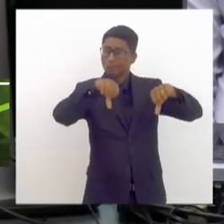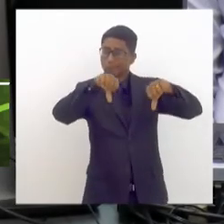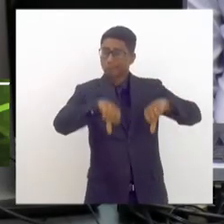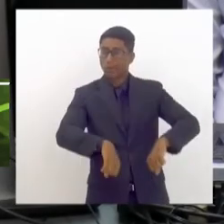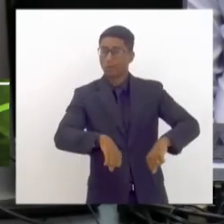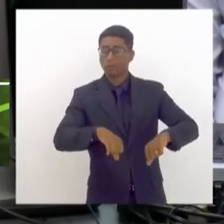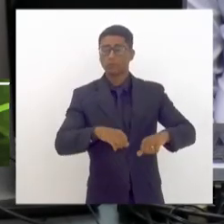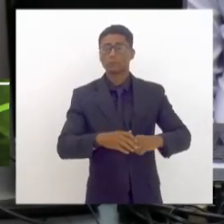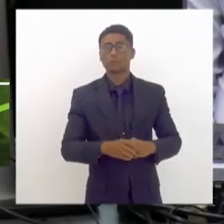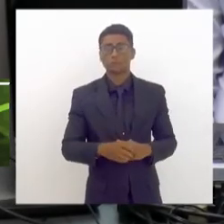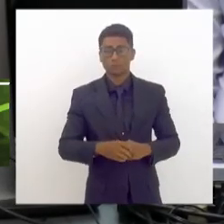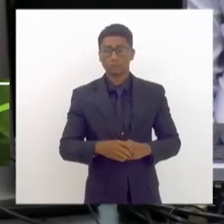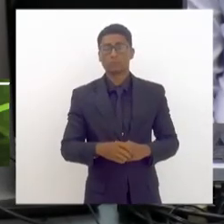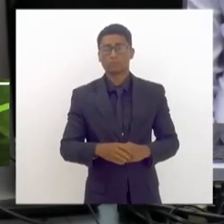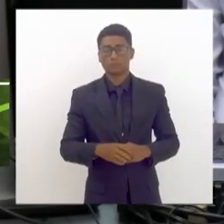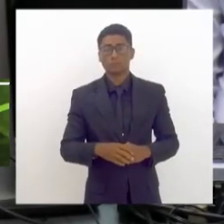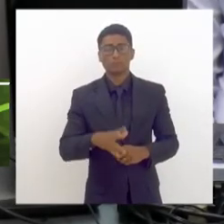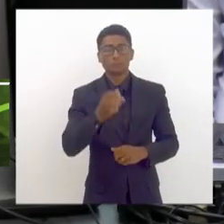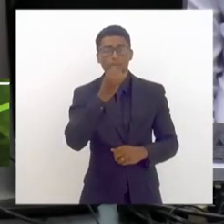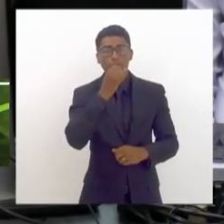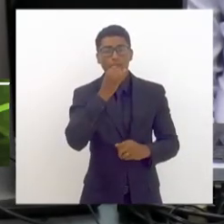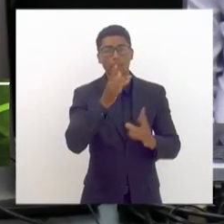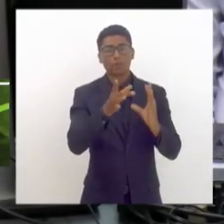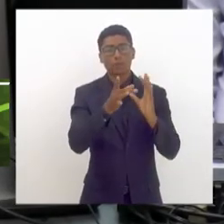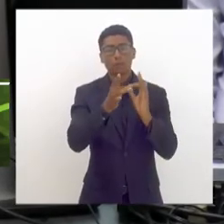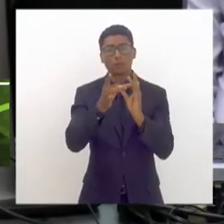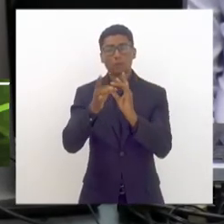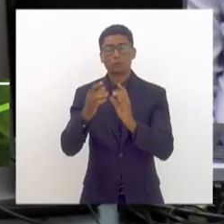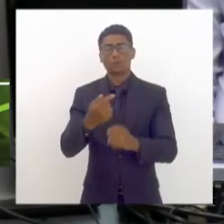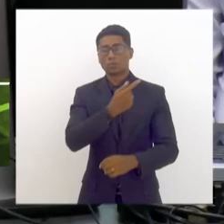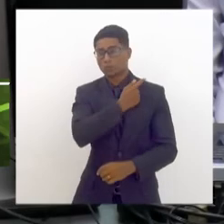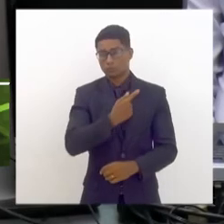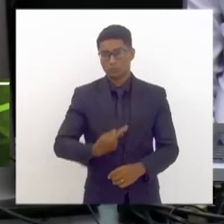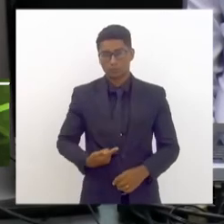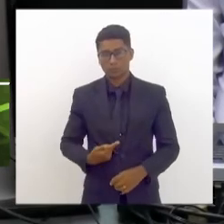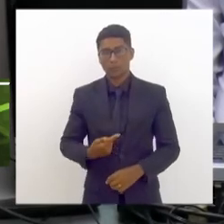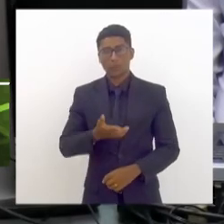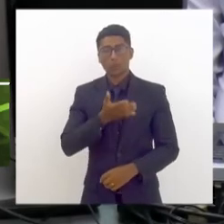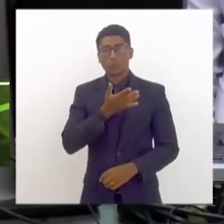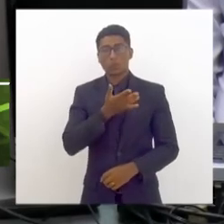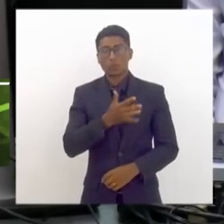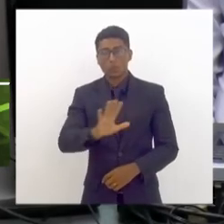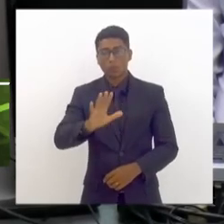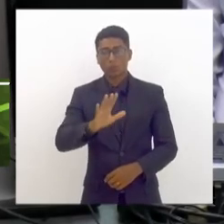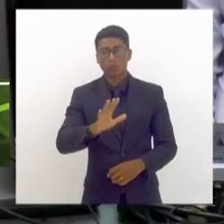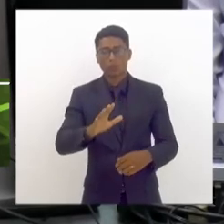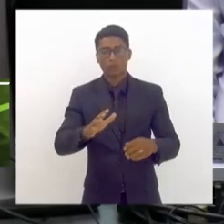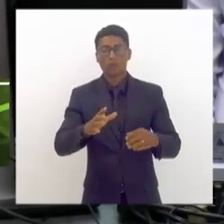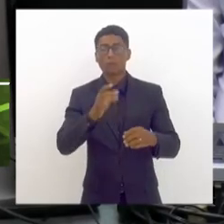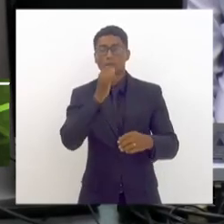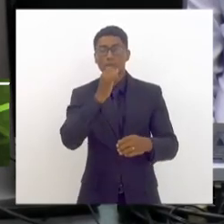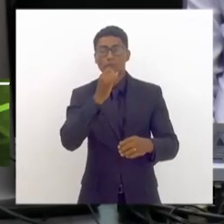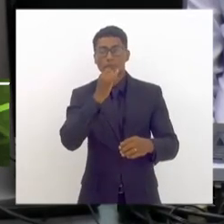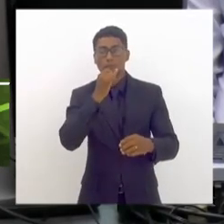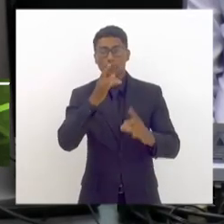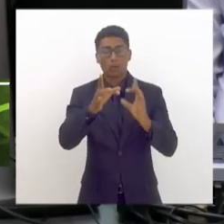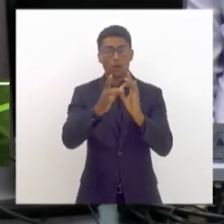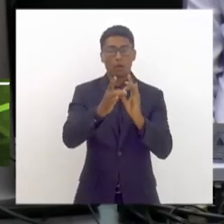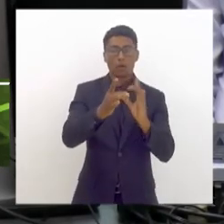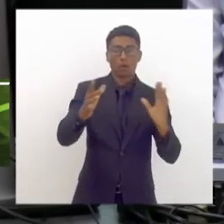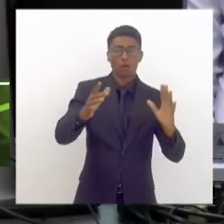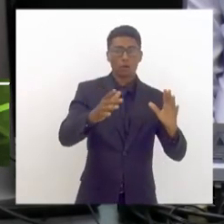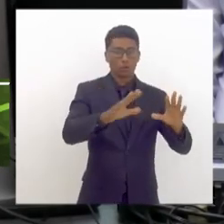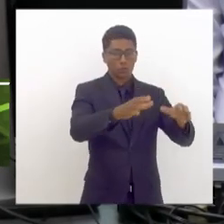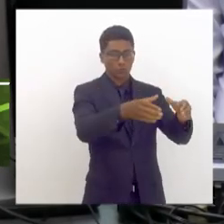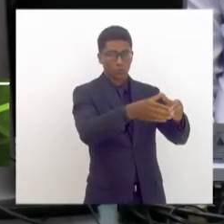no contexto de governos que não gostam de órgãos colegiados. Tem arrepios com participação da sociedade civil.